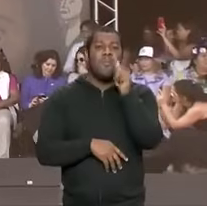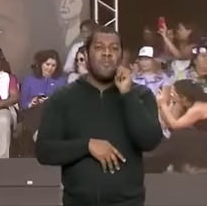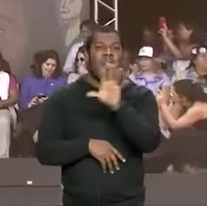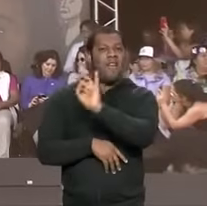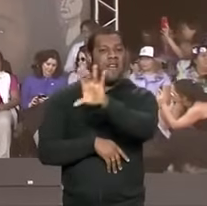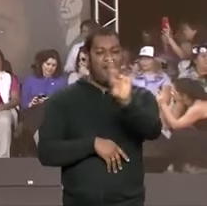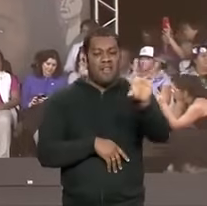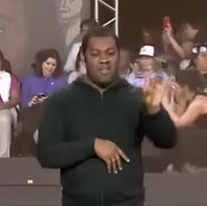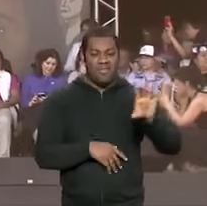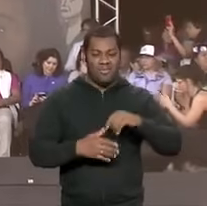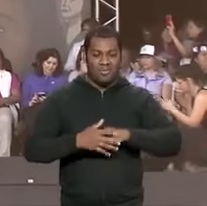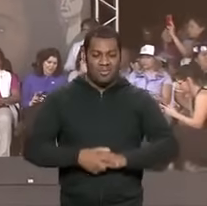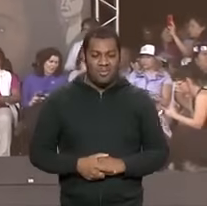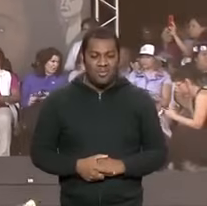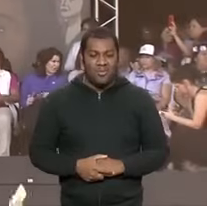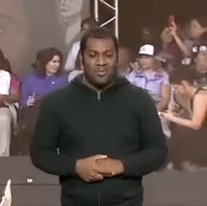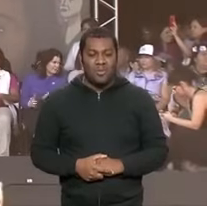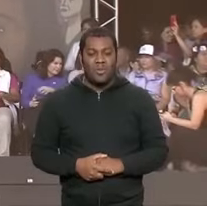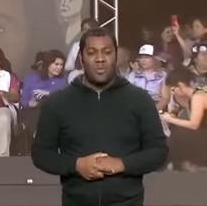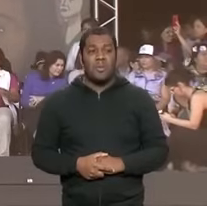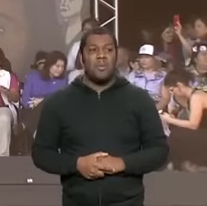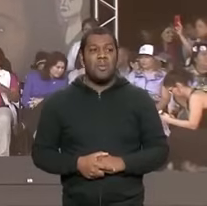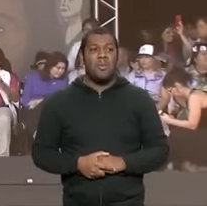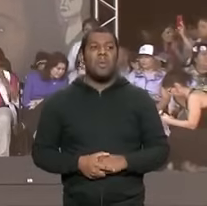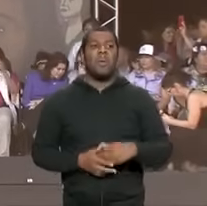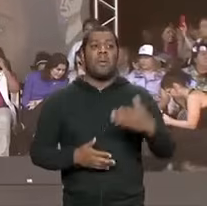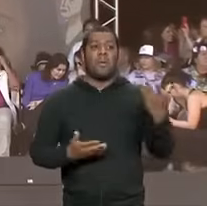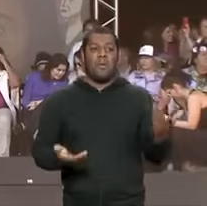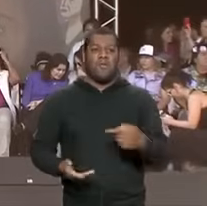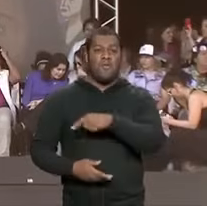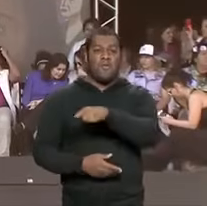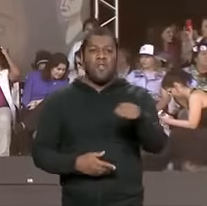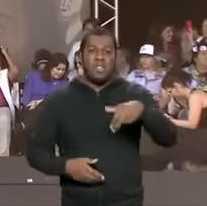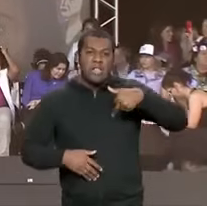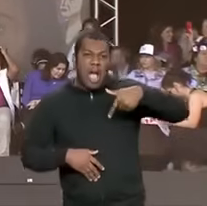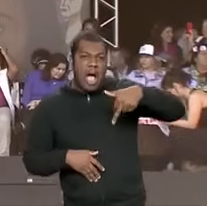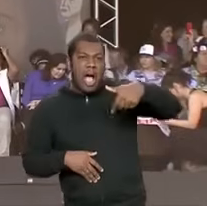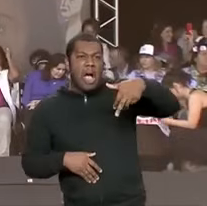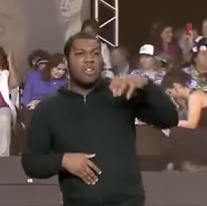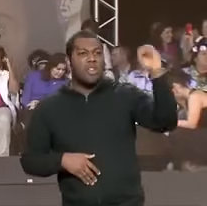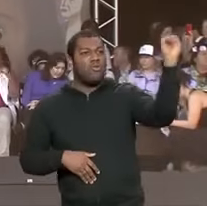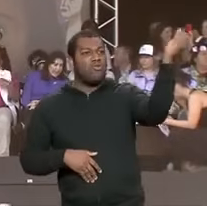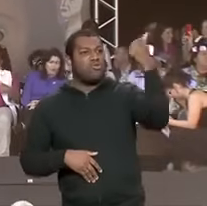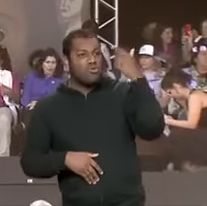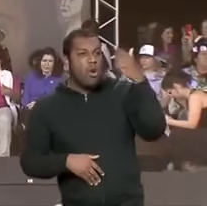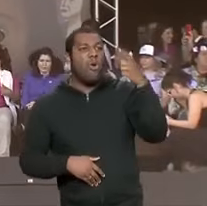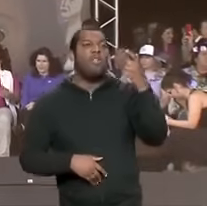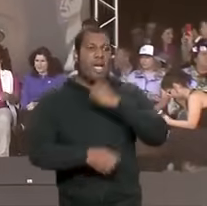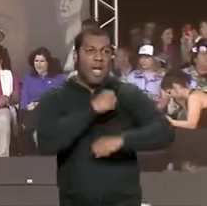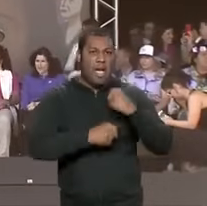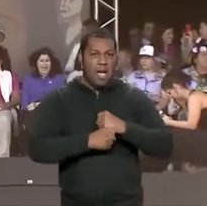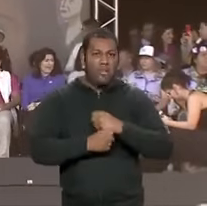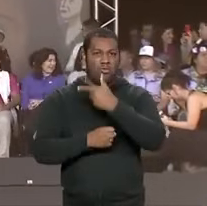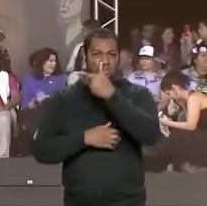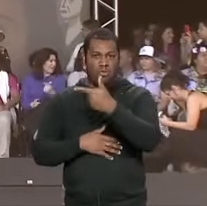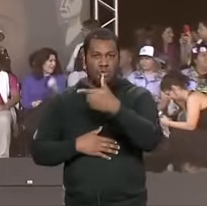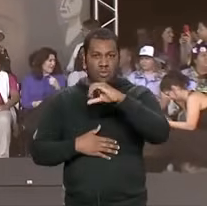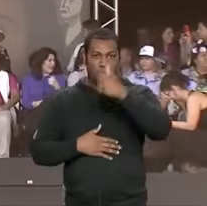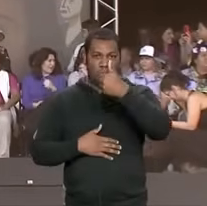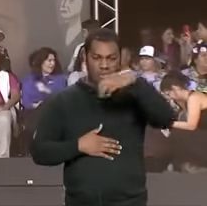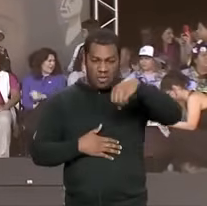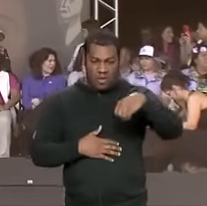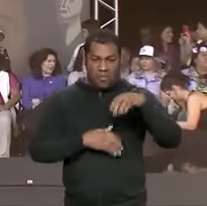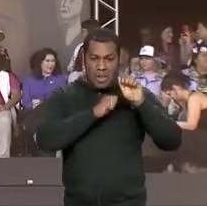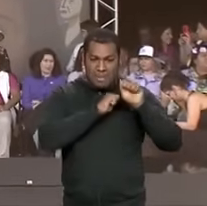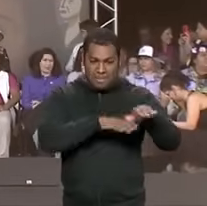vocês quando vocês andava sobre o sol deve ter planada em 2019 na última marcha